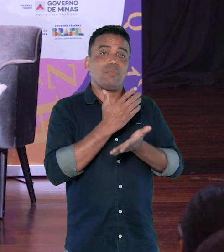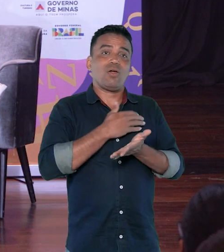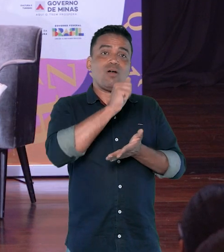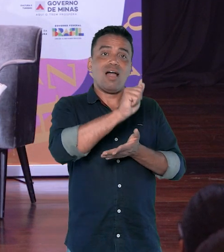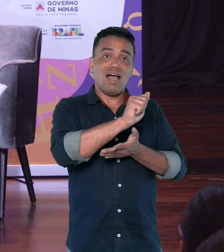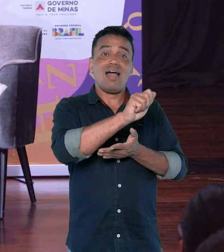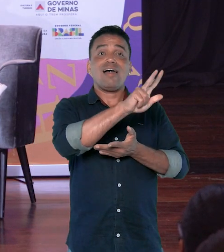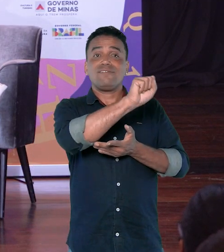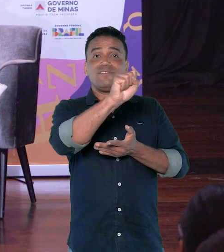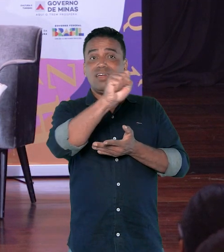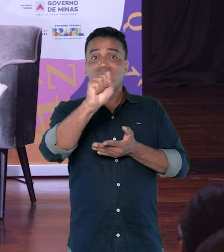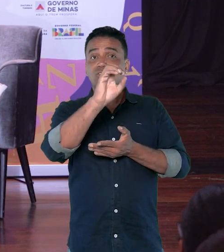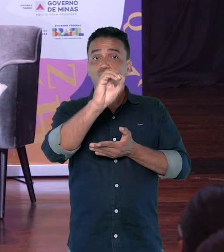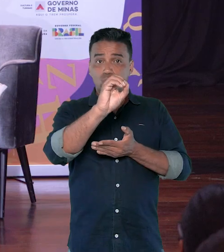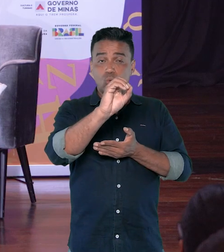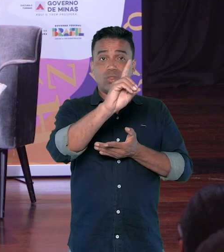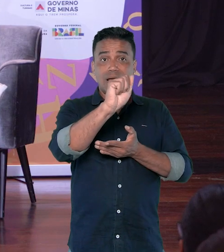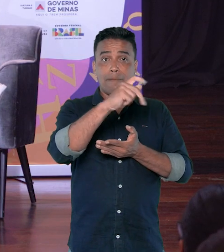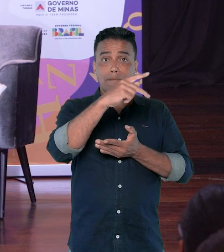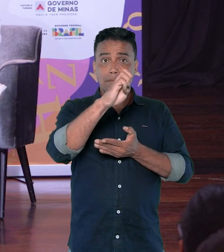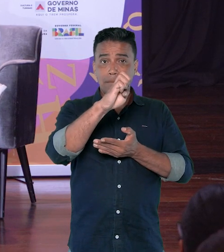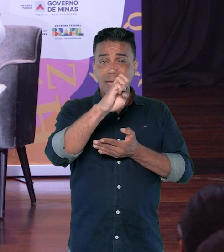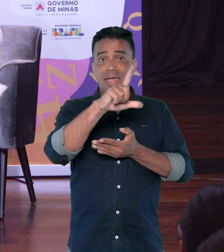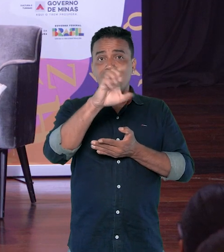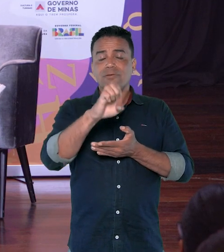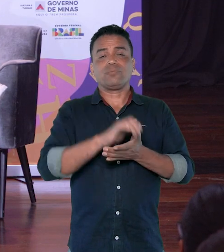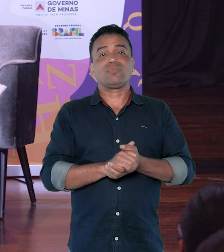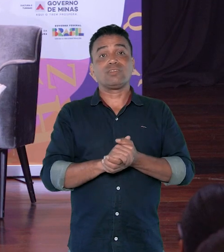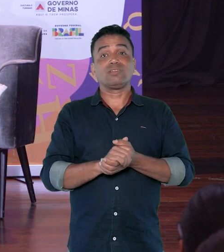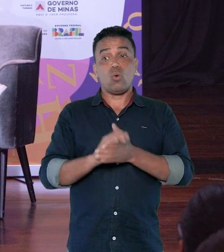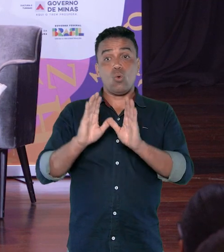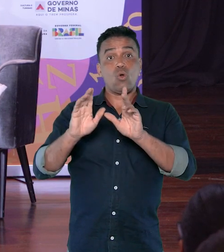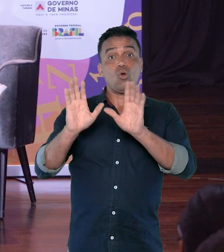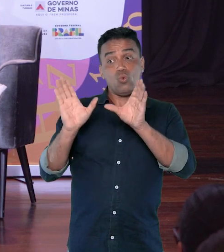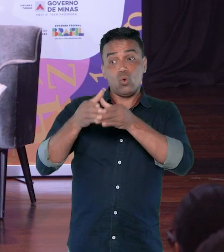o grupo de WhatsApp de pais, né, se reuniu e aí queriam